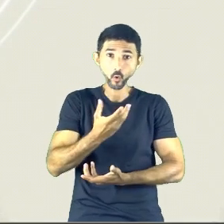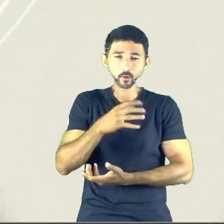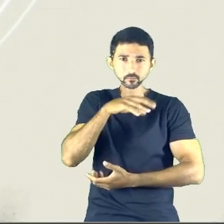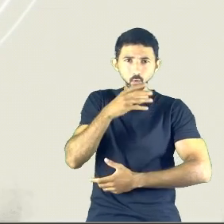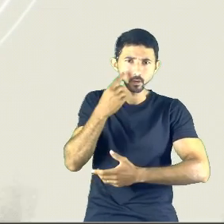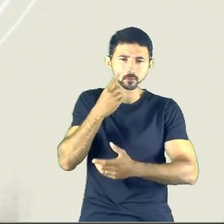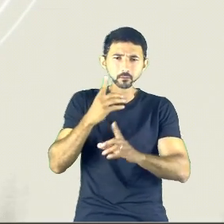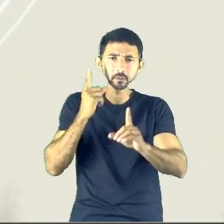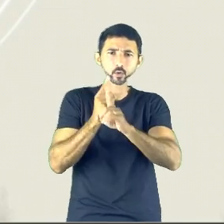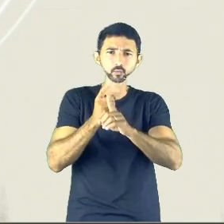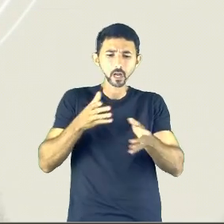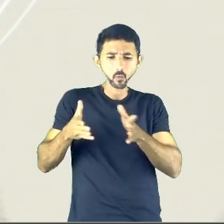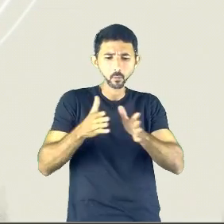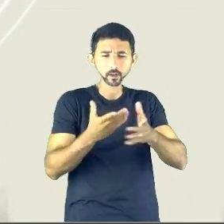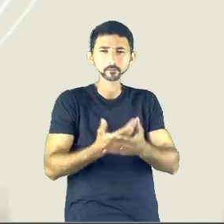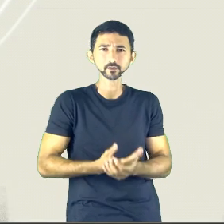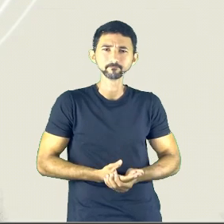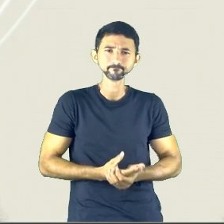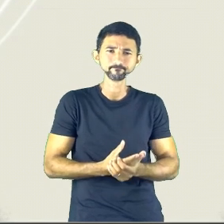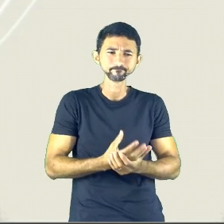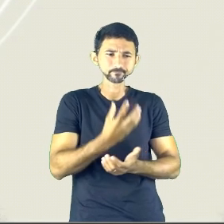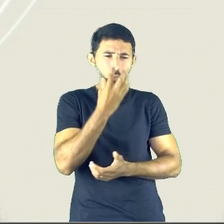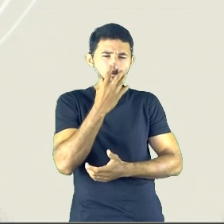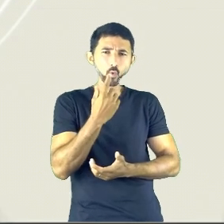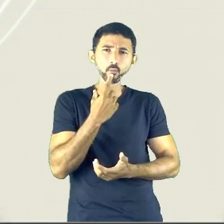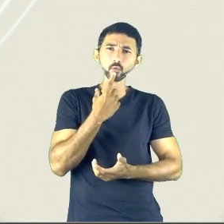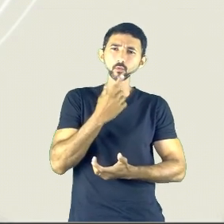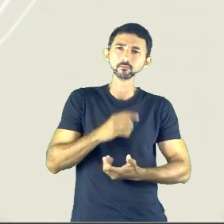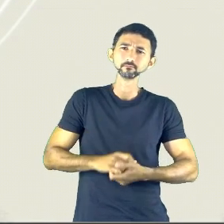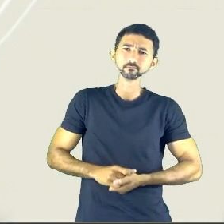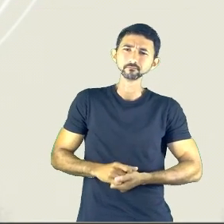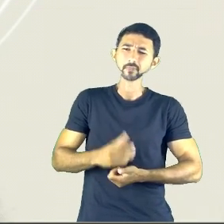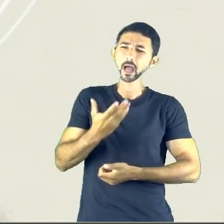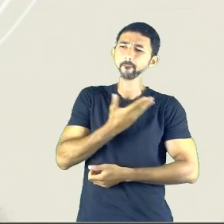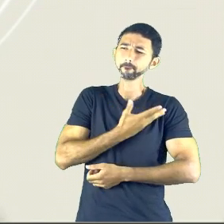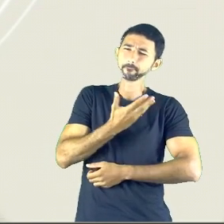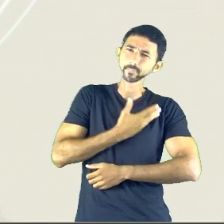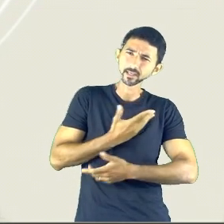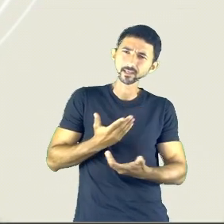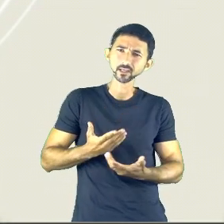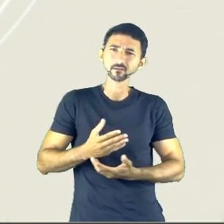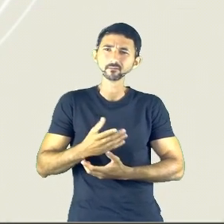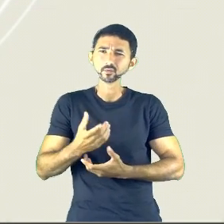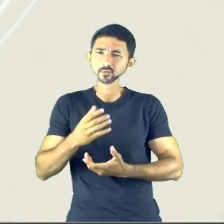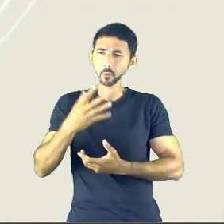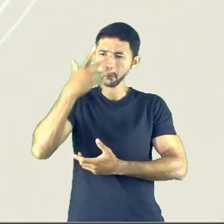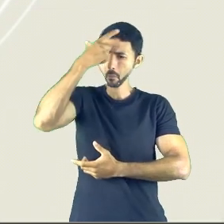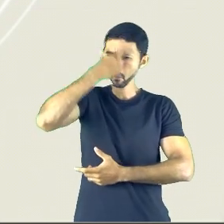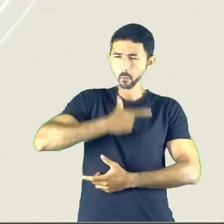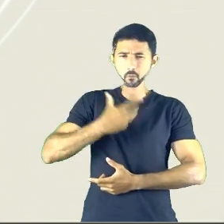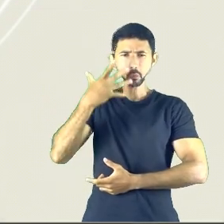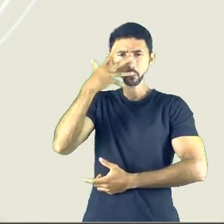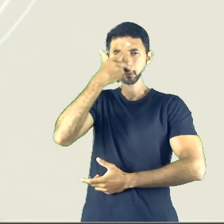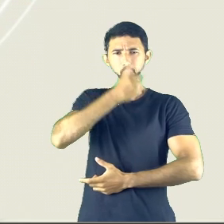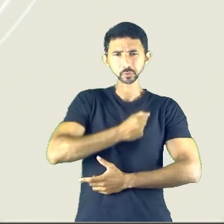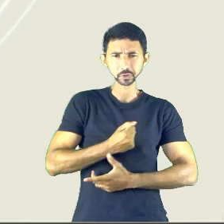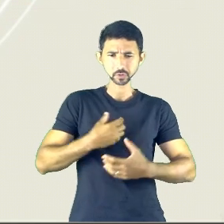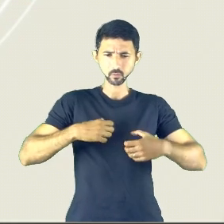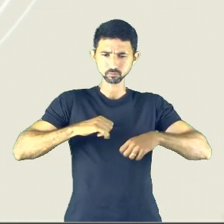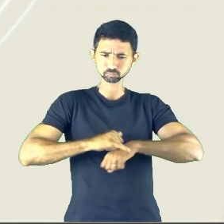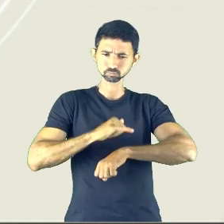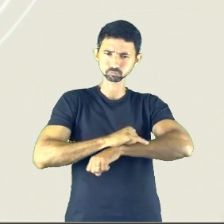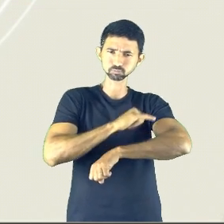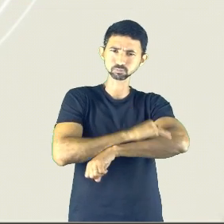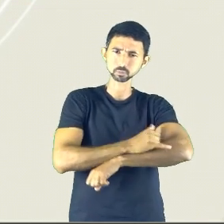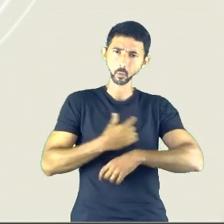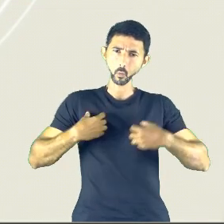Um lobo e um cão encontraram-se num caminho. Disse o lobo: companheiro, você está com ótimo